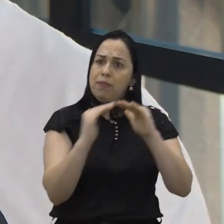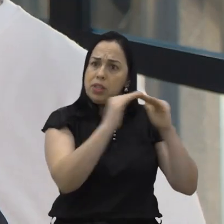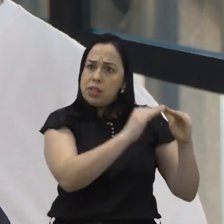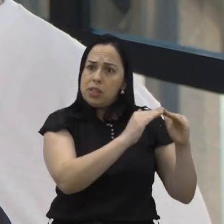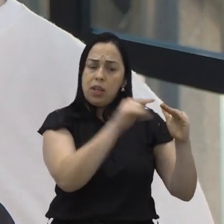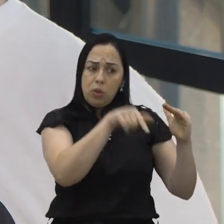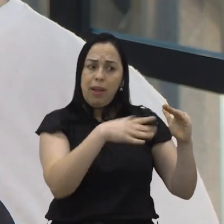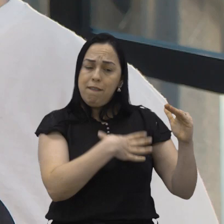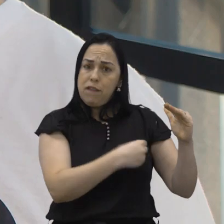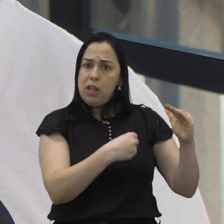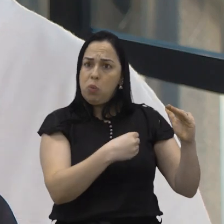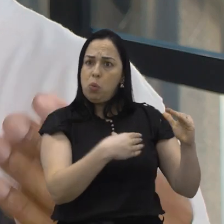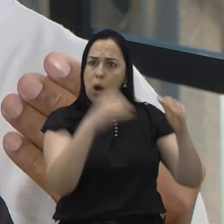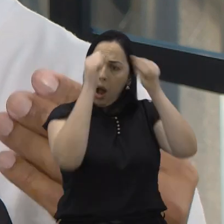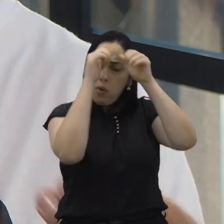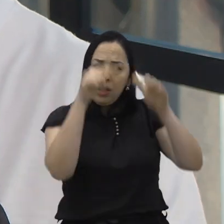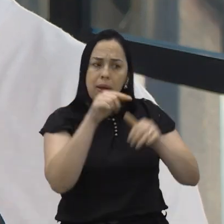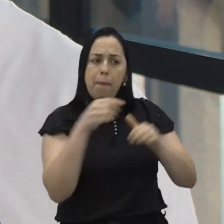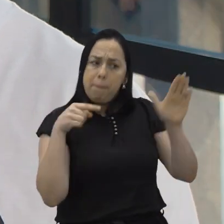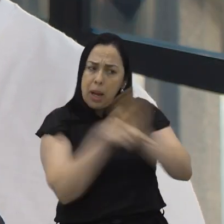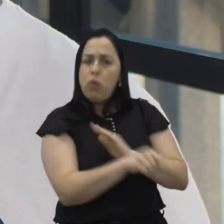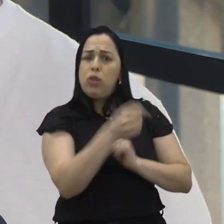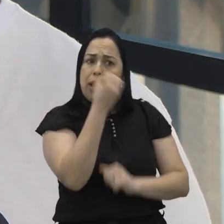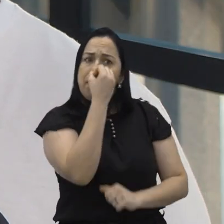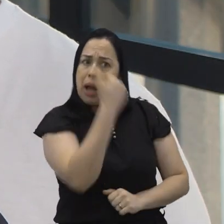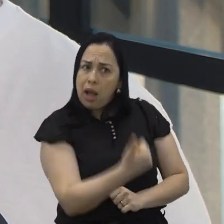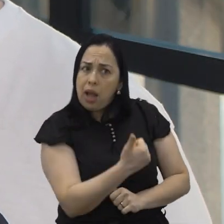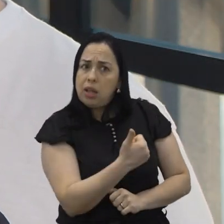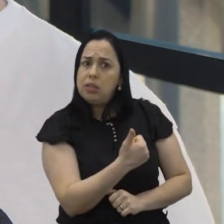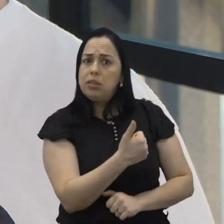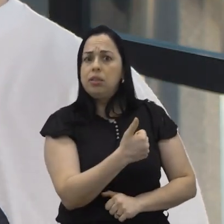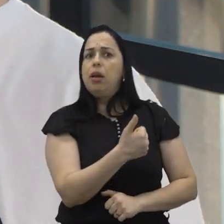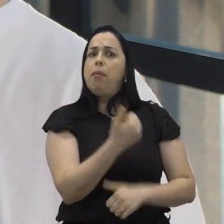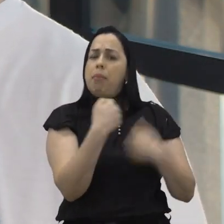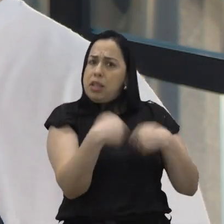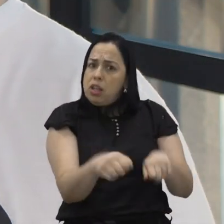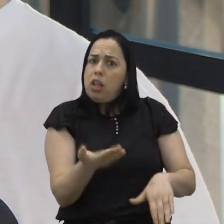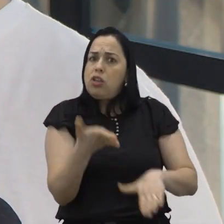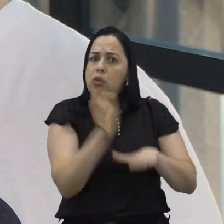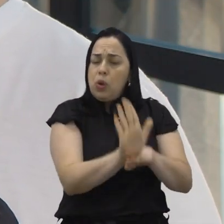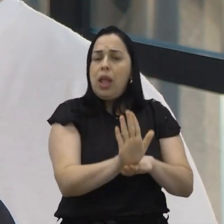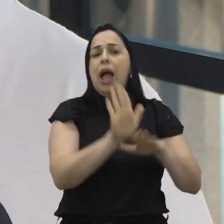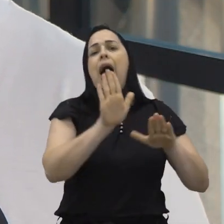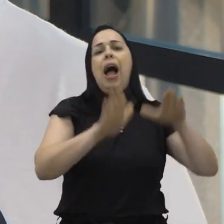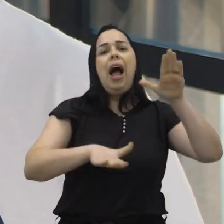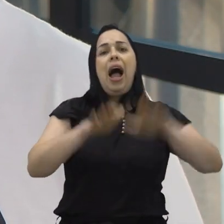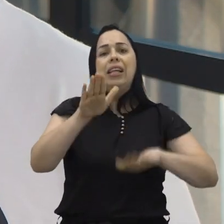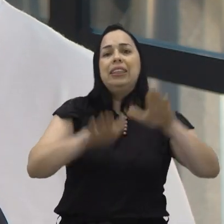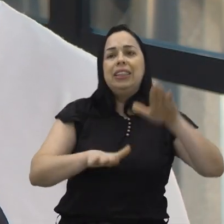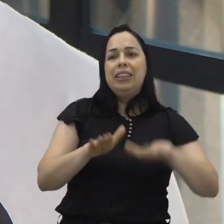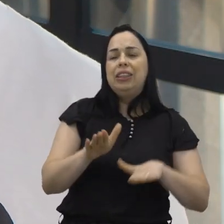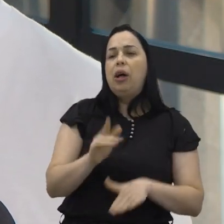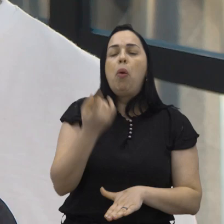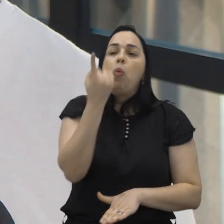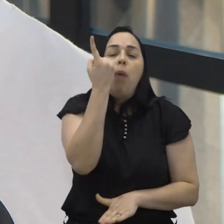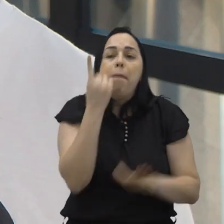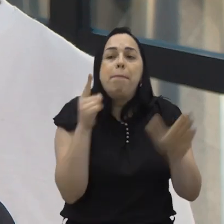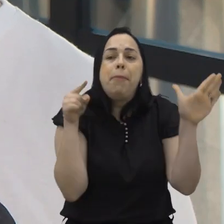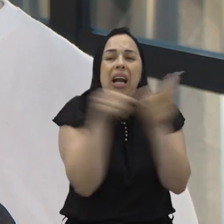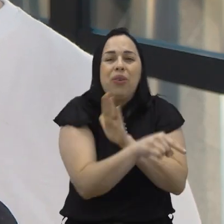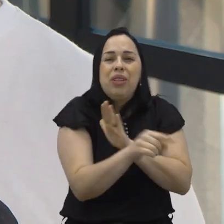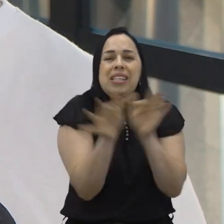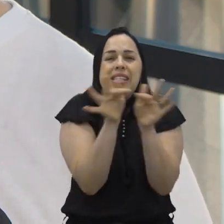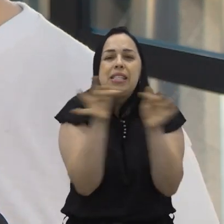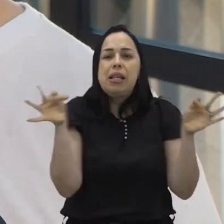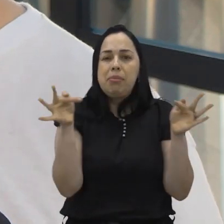tua vizinha, teu vizinho que tem um filho autista, se ele está bem. Pergunta se precisa de uma ajuda, porque às vezes apenas uma